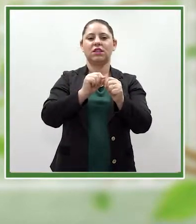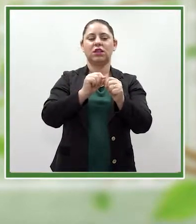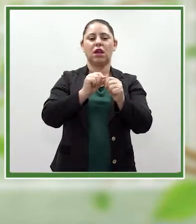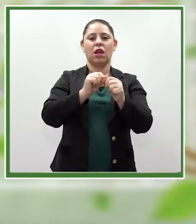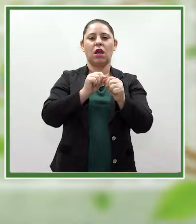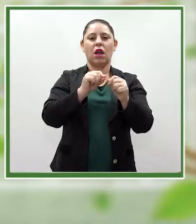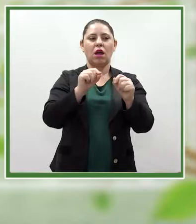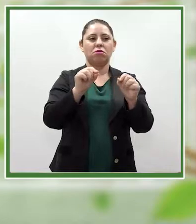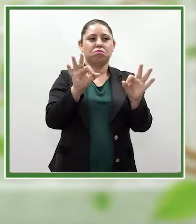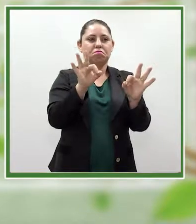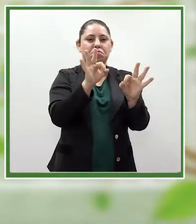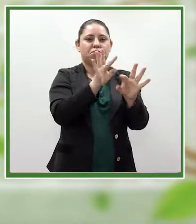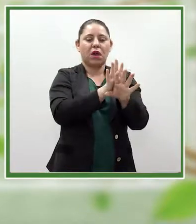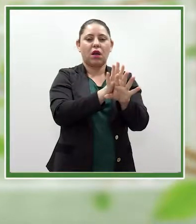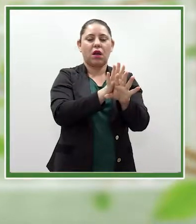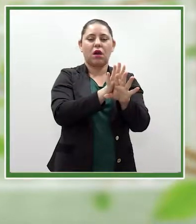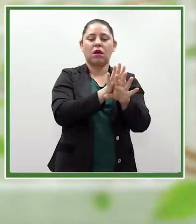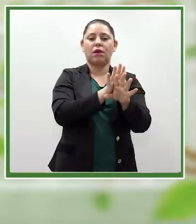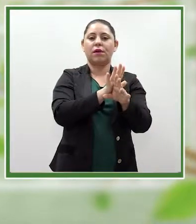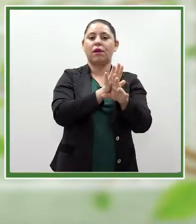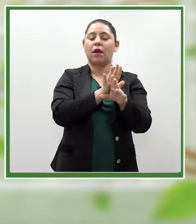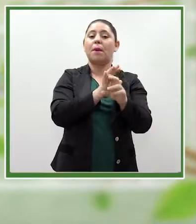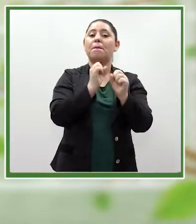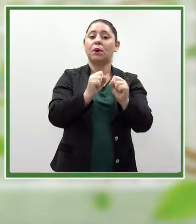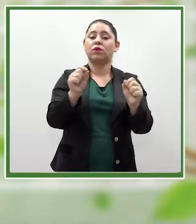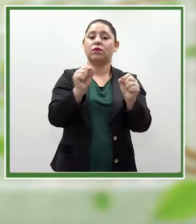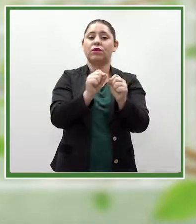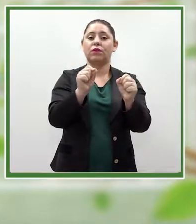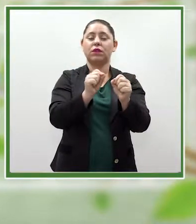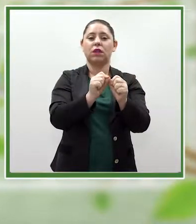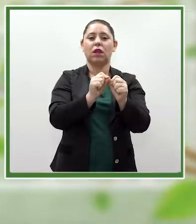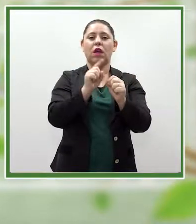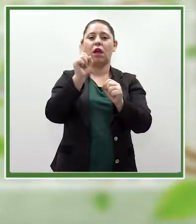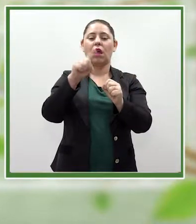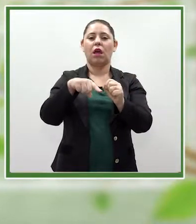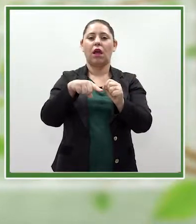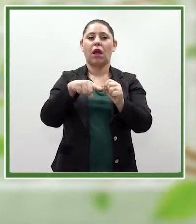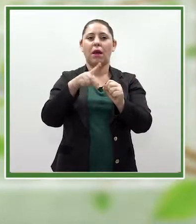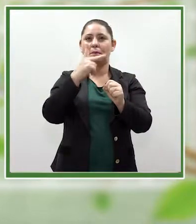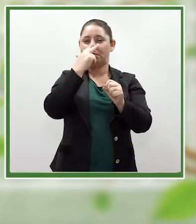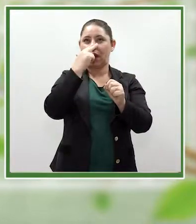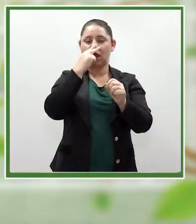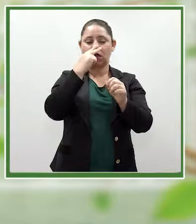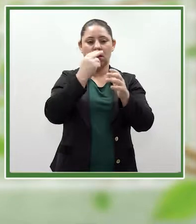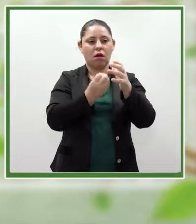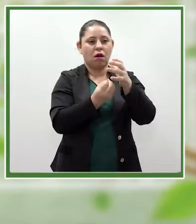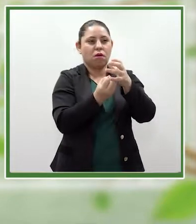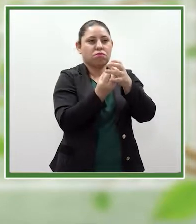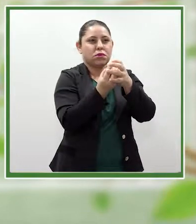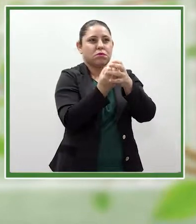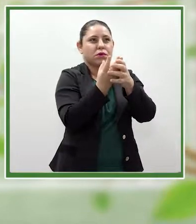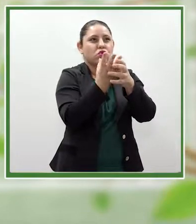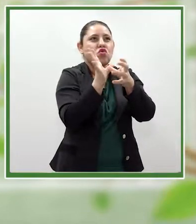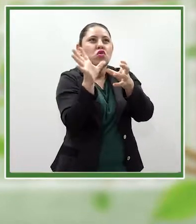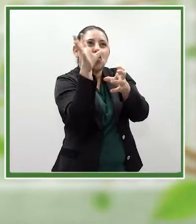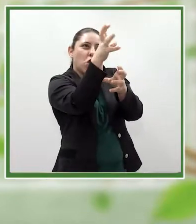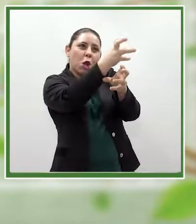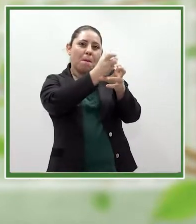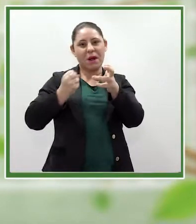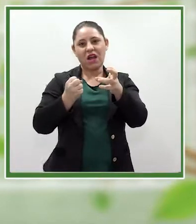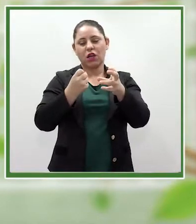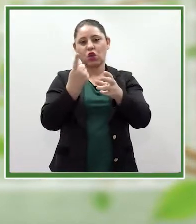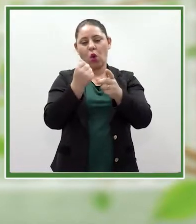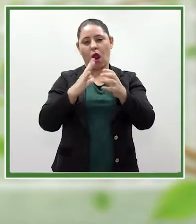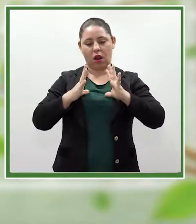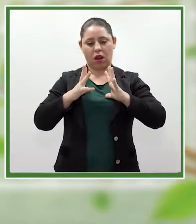de neutralizar as emissões. Ou seja, são capazes de fazer o que a gente chama de sequestro de carbono